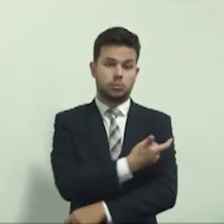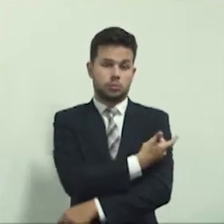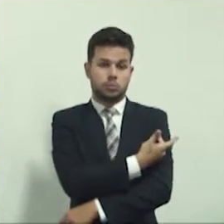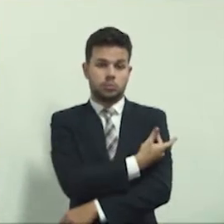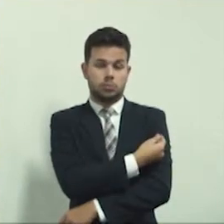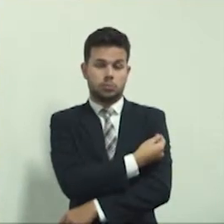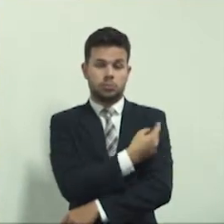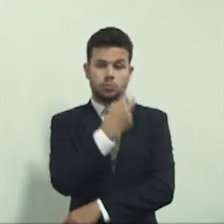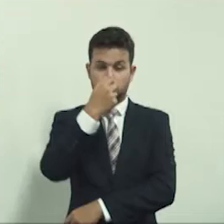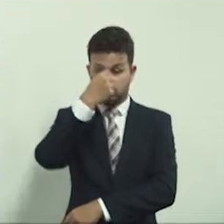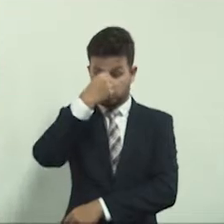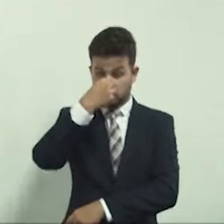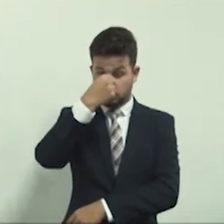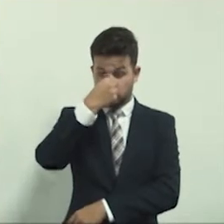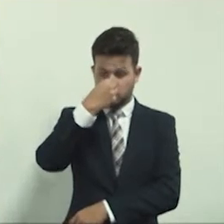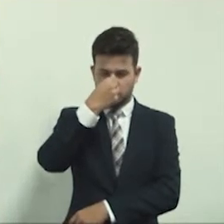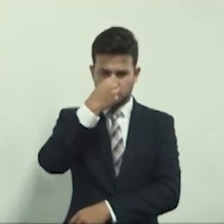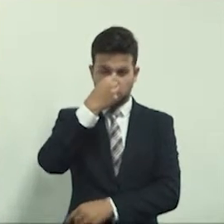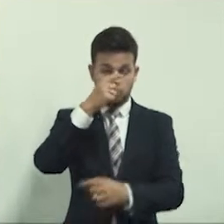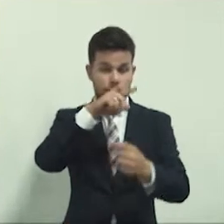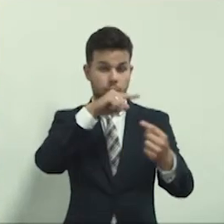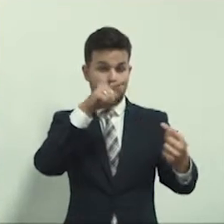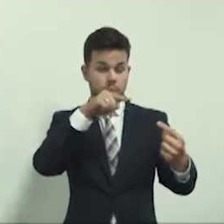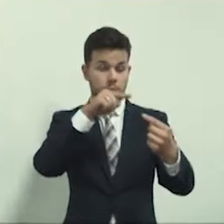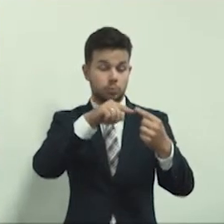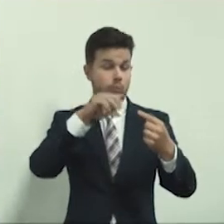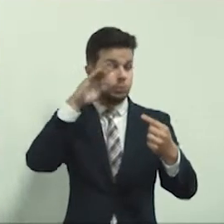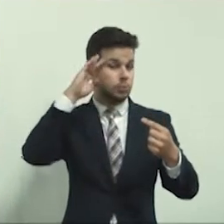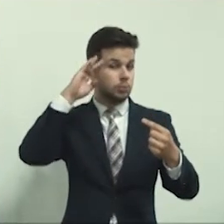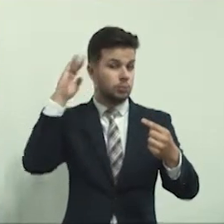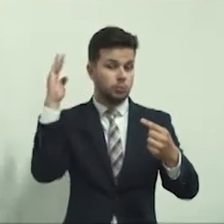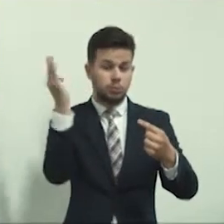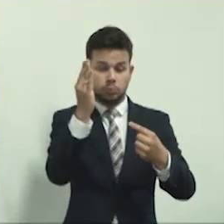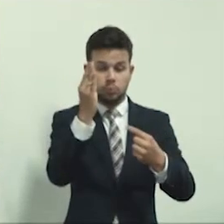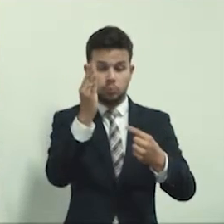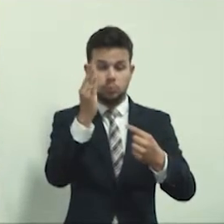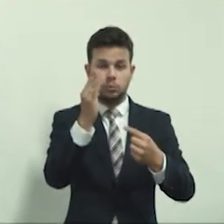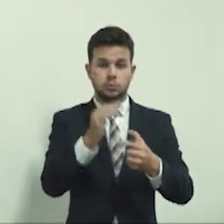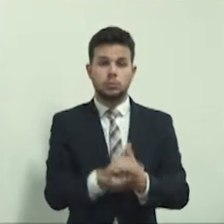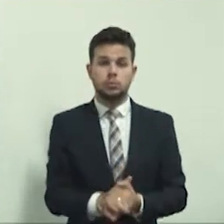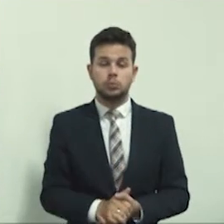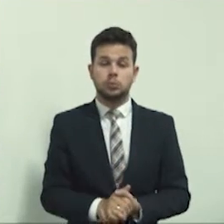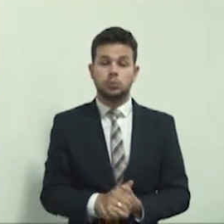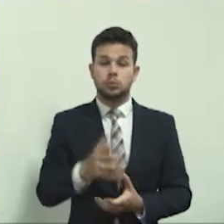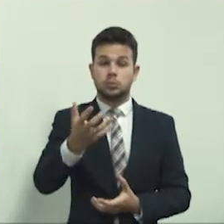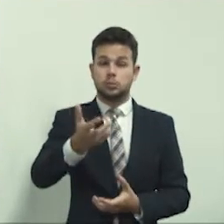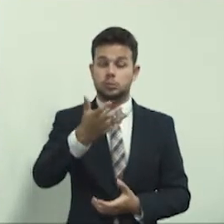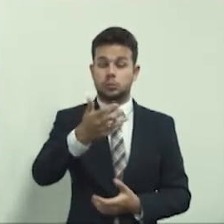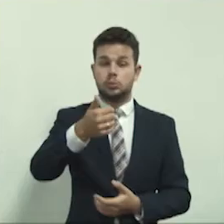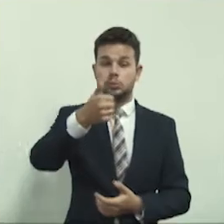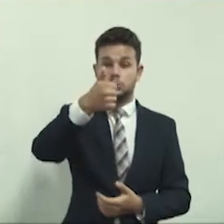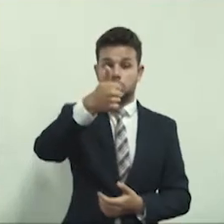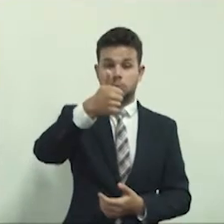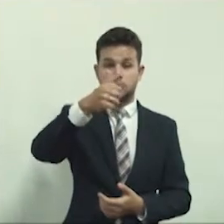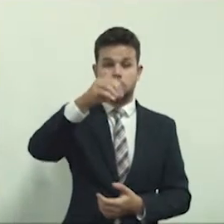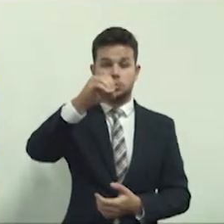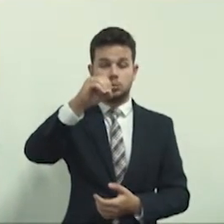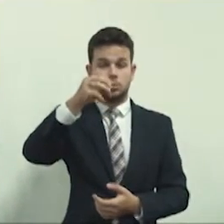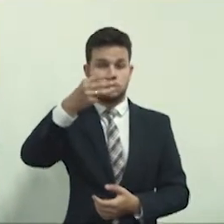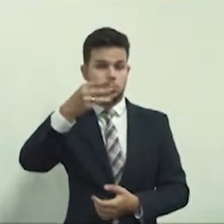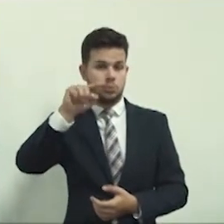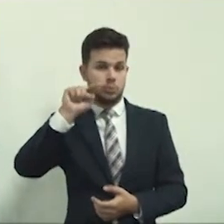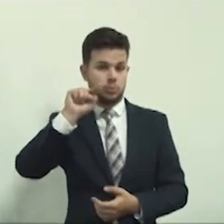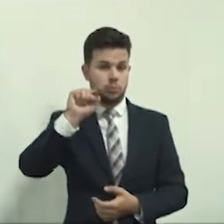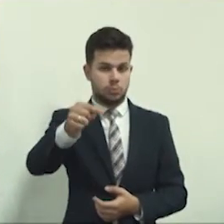Anápolis, para os grupos prioritários, a meta é imunizar aproximadamente 103 mil pessoas até o